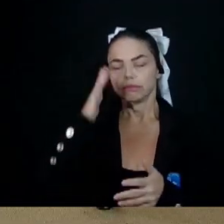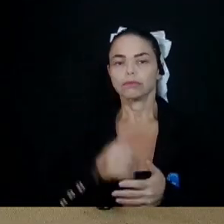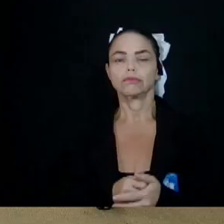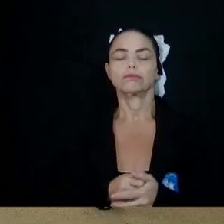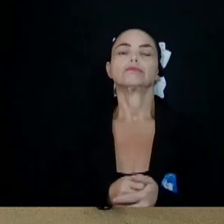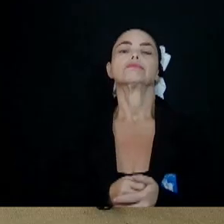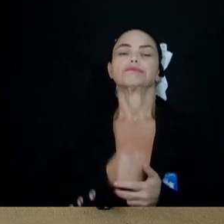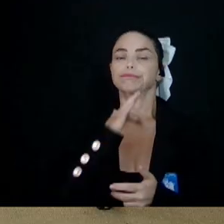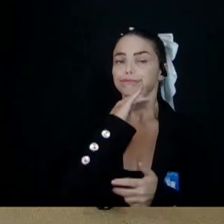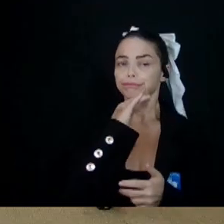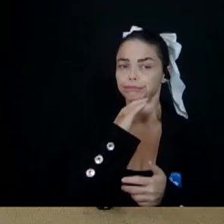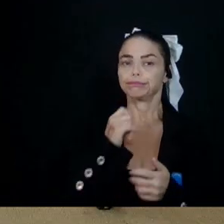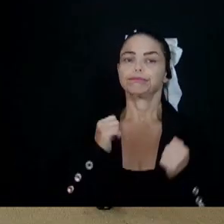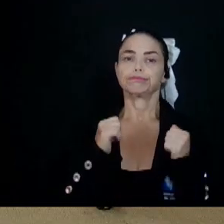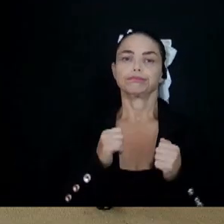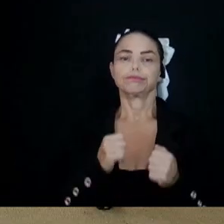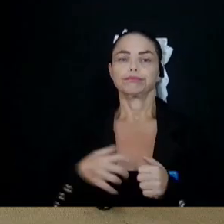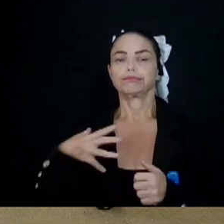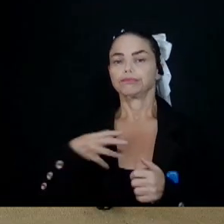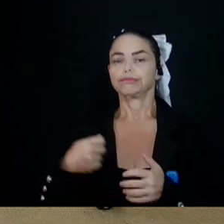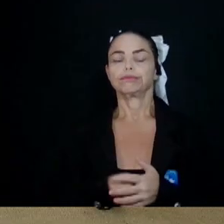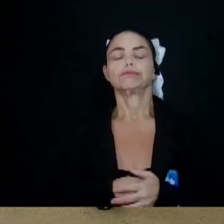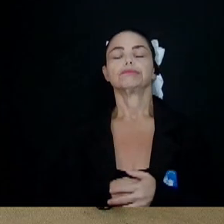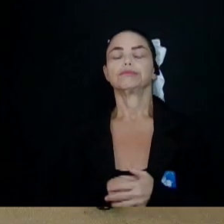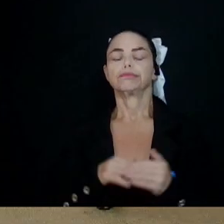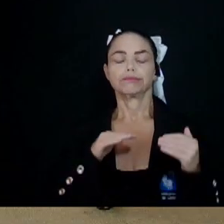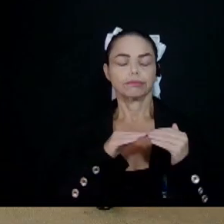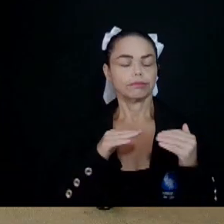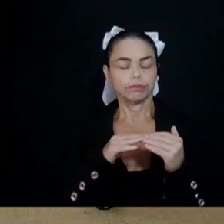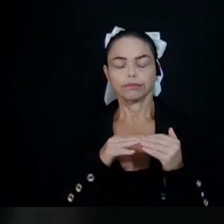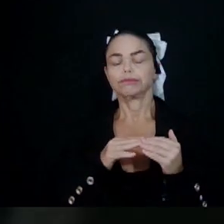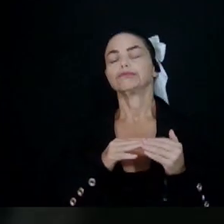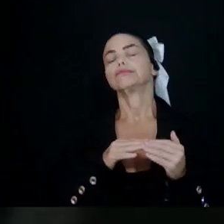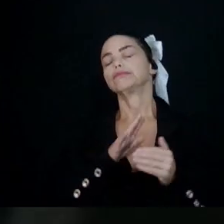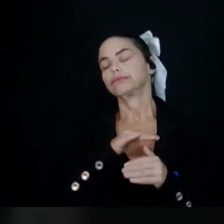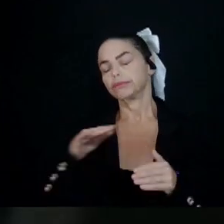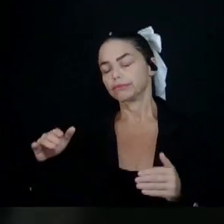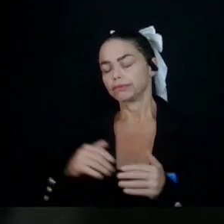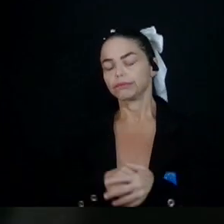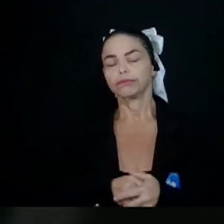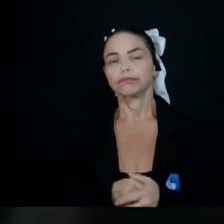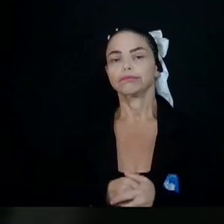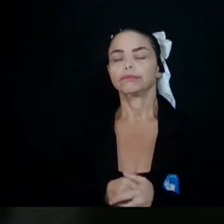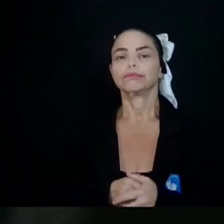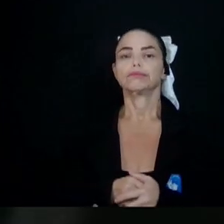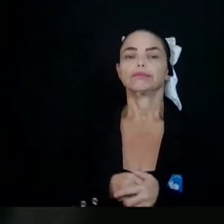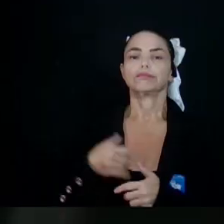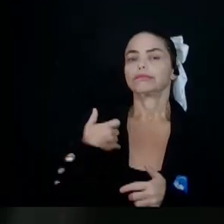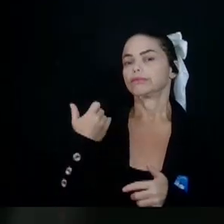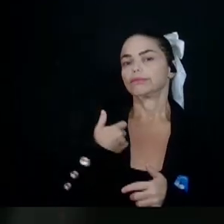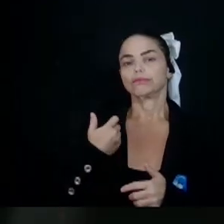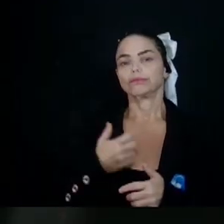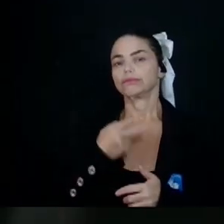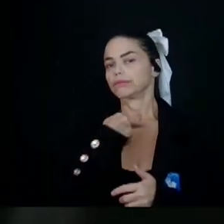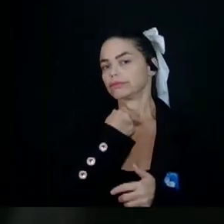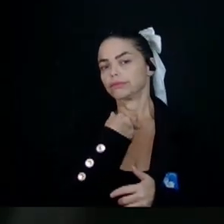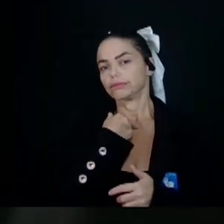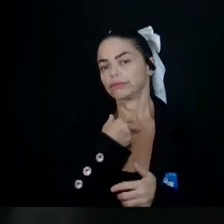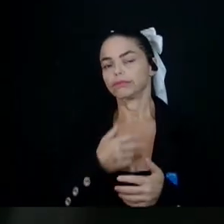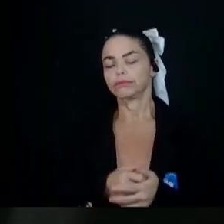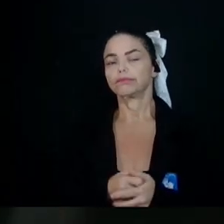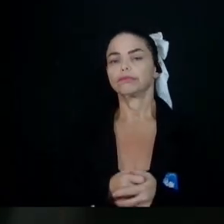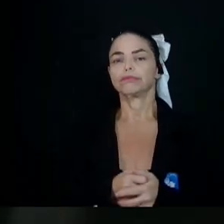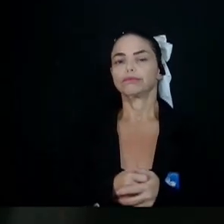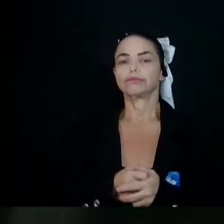pode trazer para o filho ao momento que concorda que uma criança de uma menor idade possa acessar um conteúdo